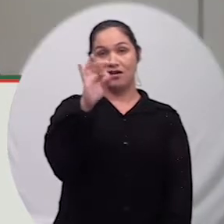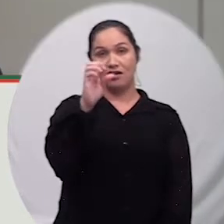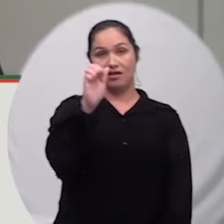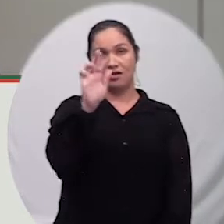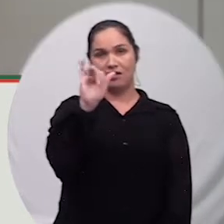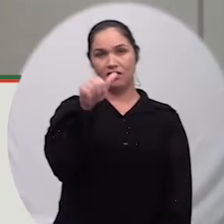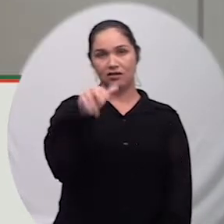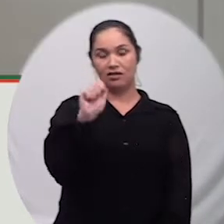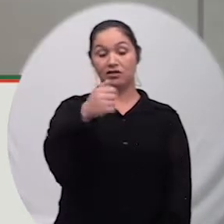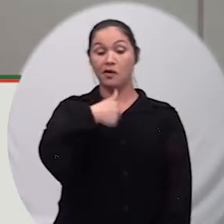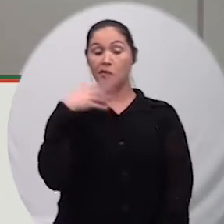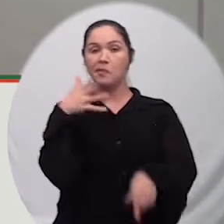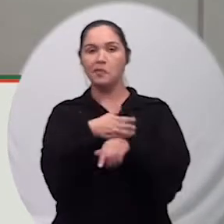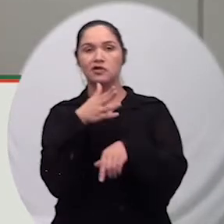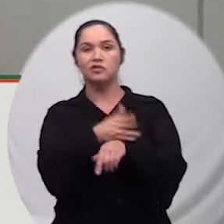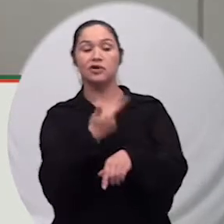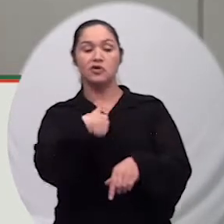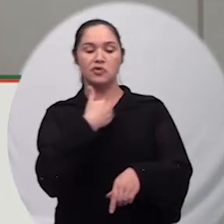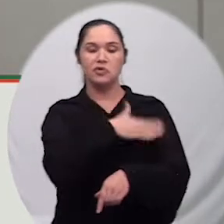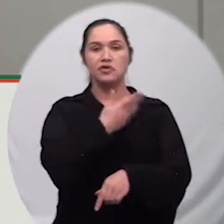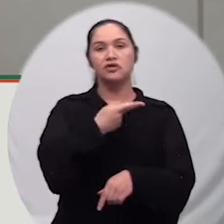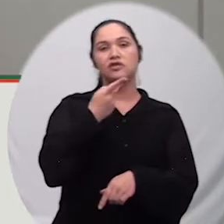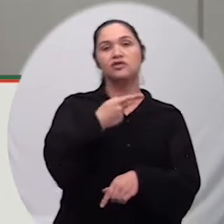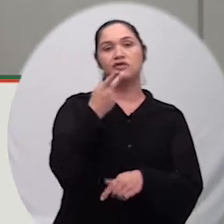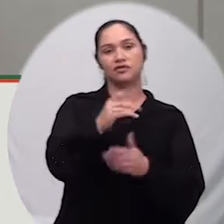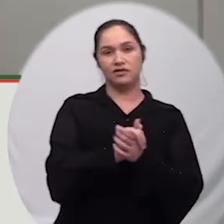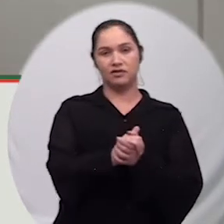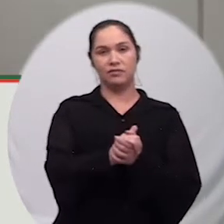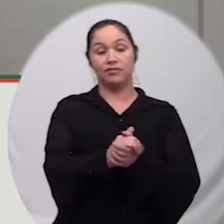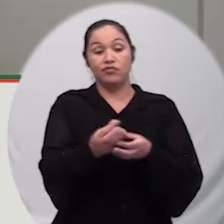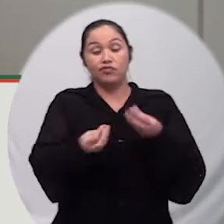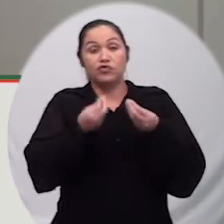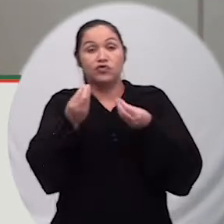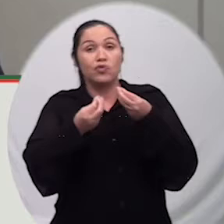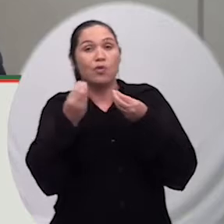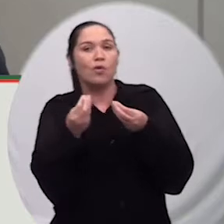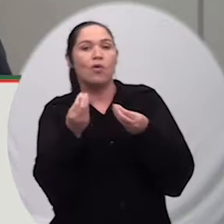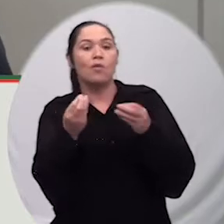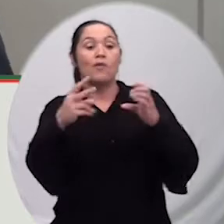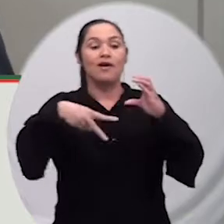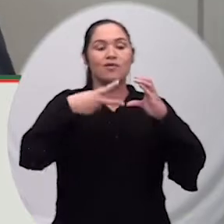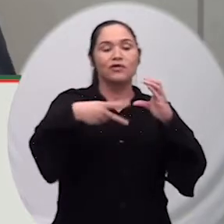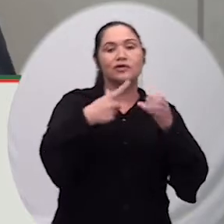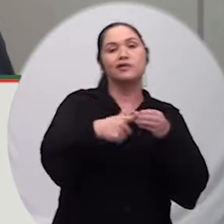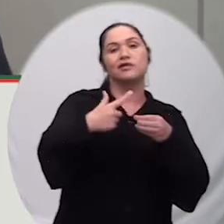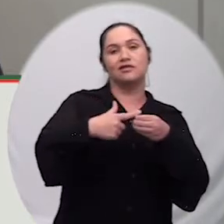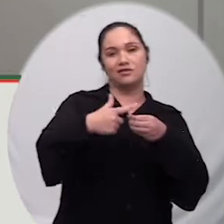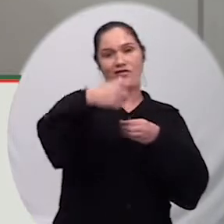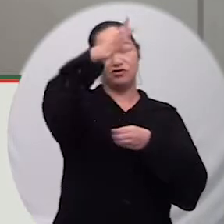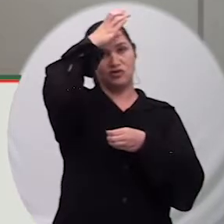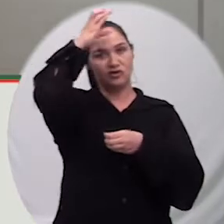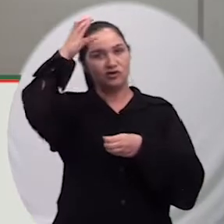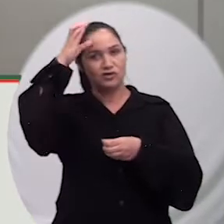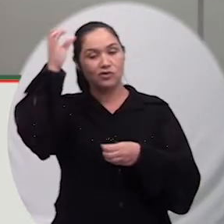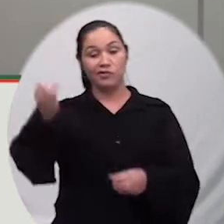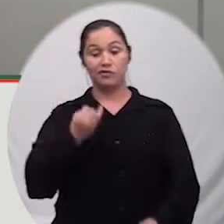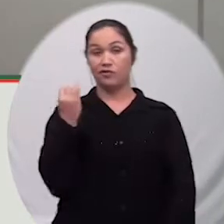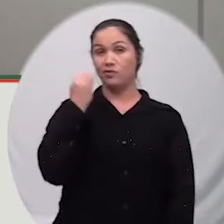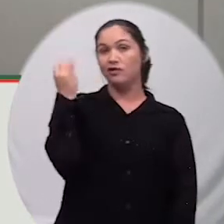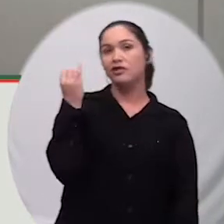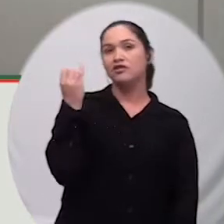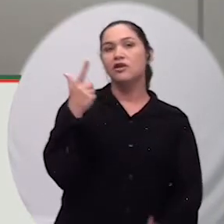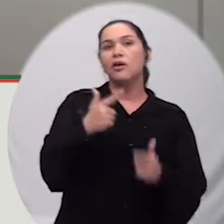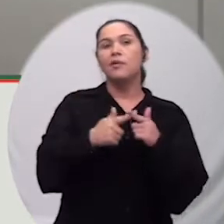gostaria de deixar aqui registrado a fundamental importância da Câmara de Vereadores para que esse processo do Hospital